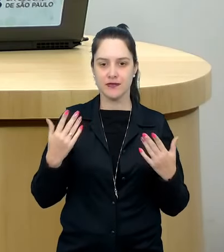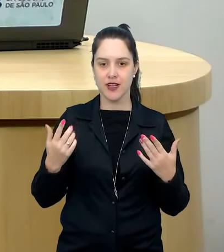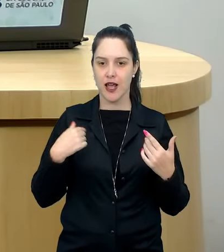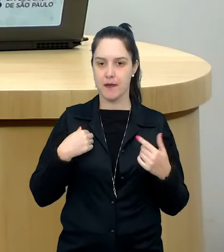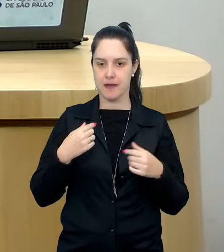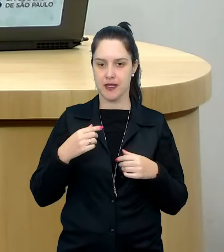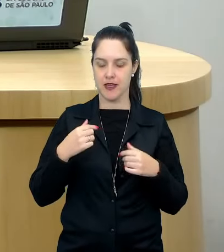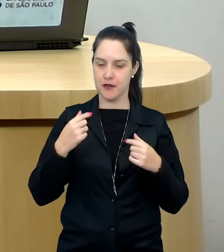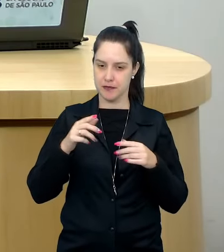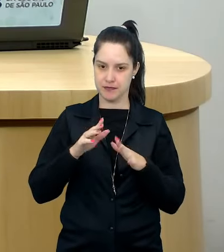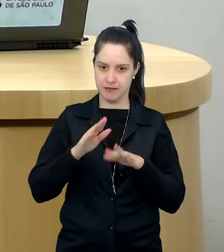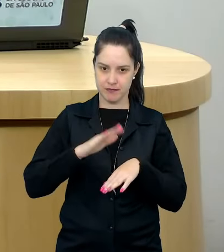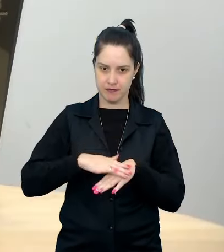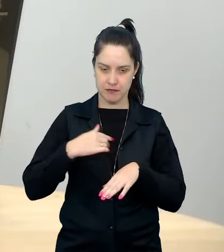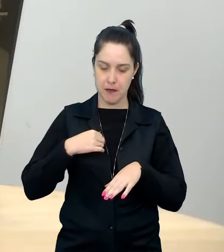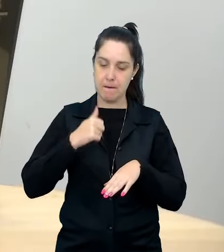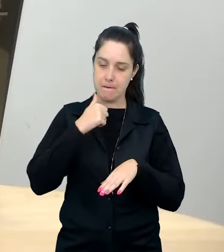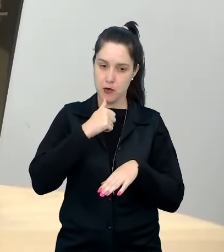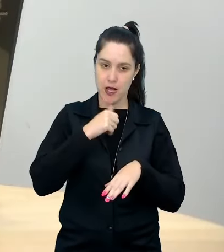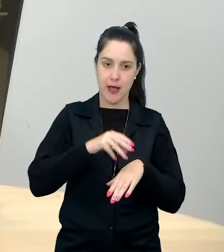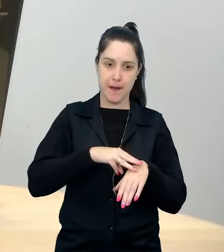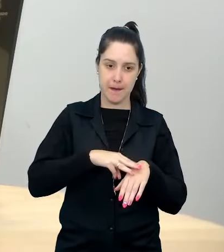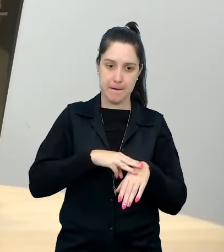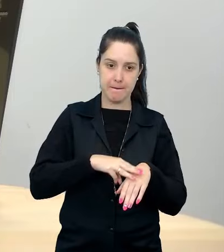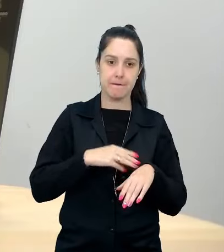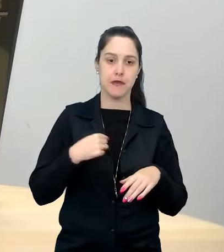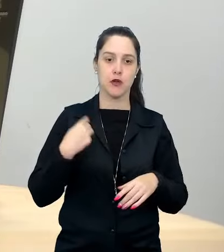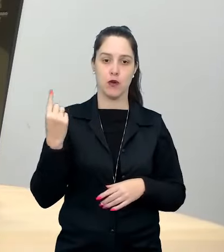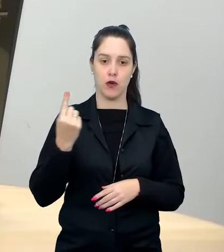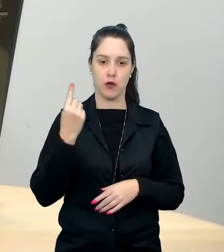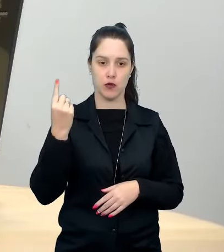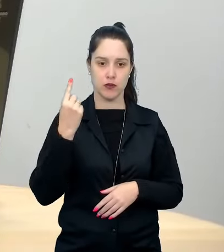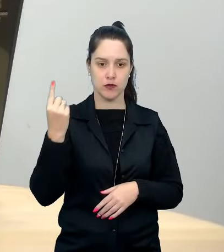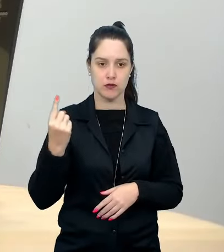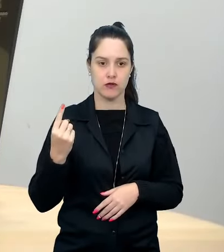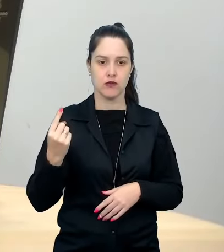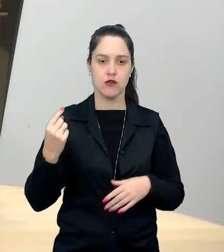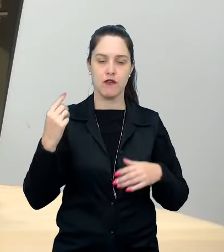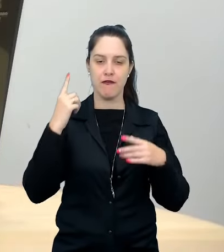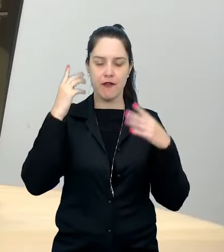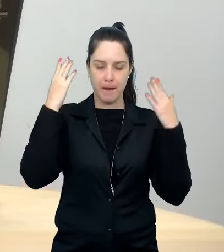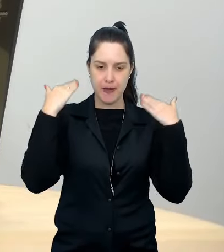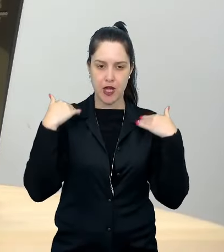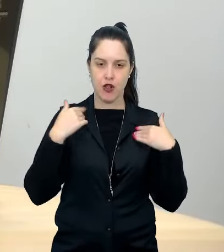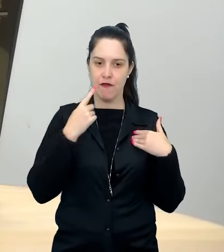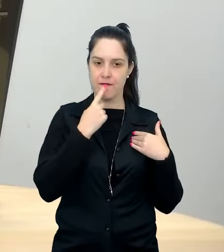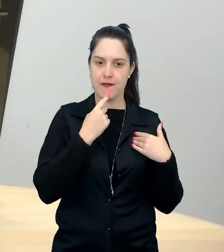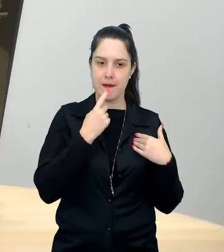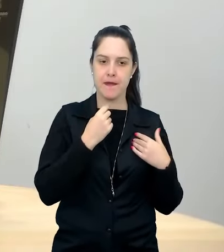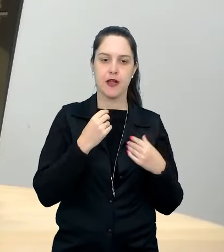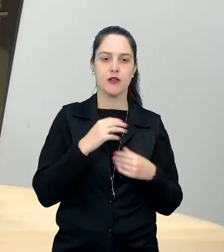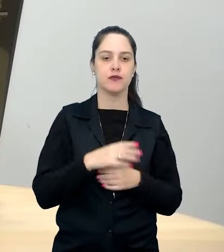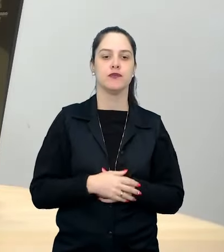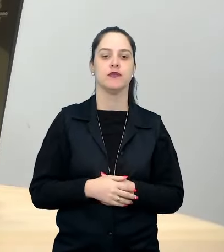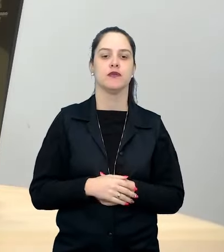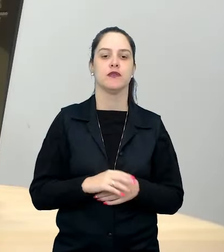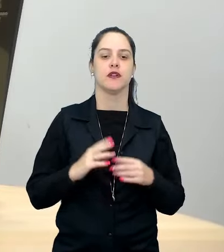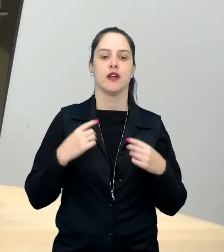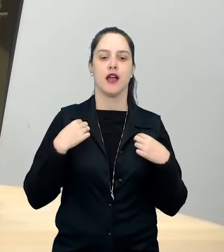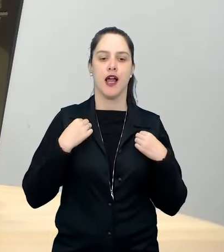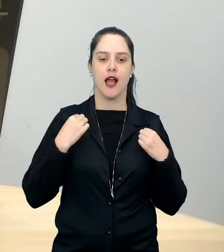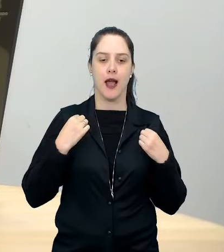Autodescrição, mulher branca, alta, cabelos vermelhos, ruivos. Estou usando uma